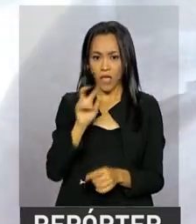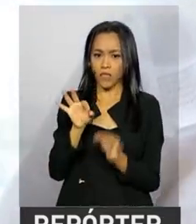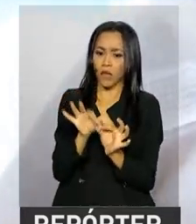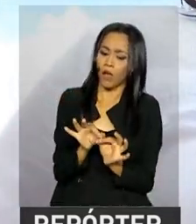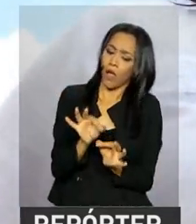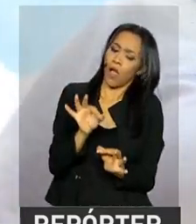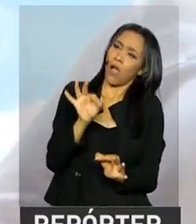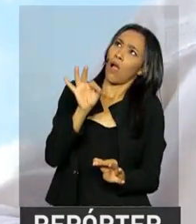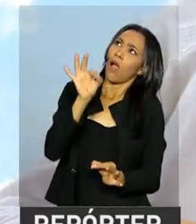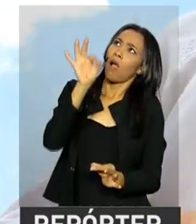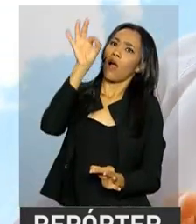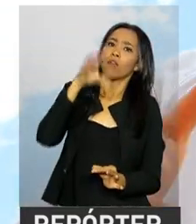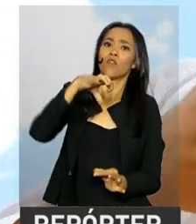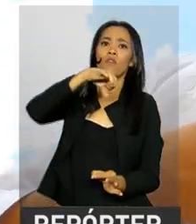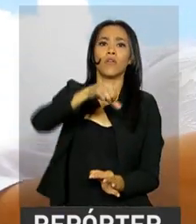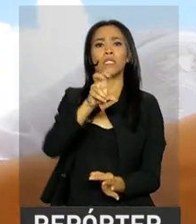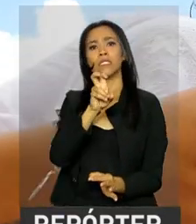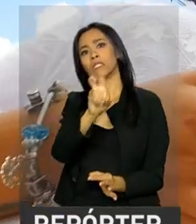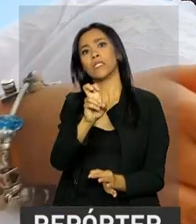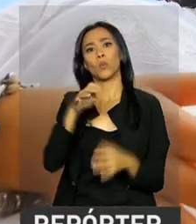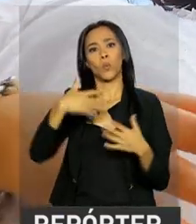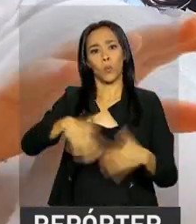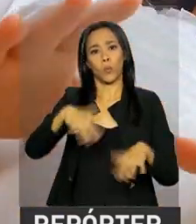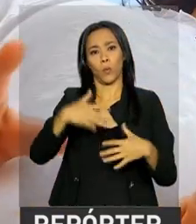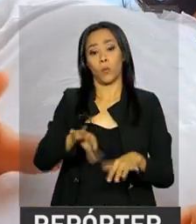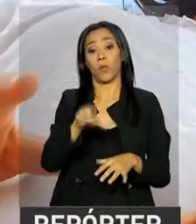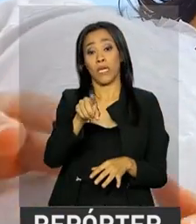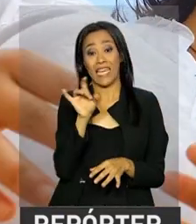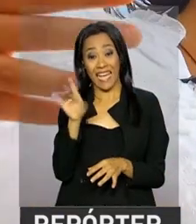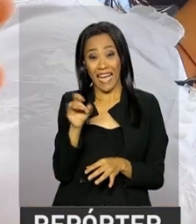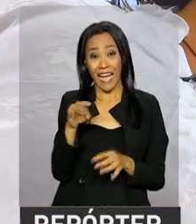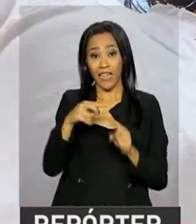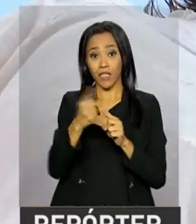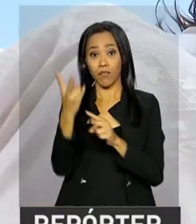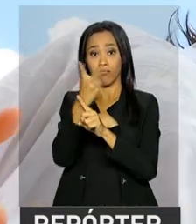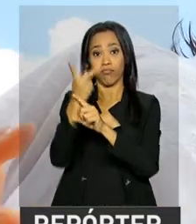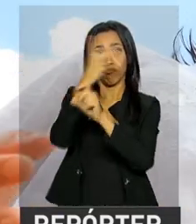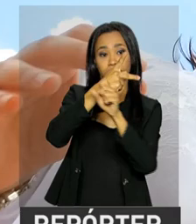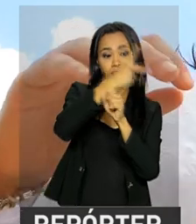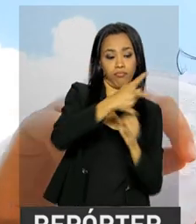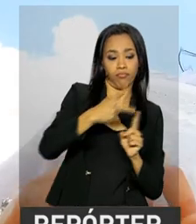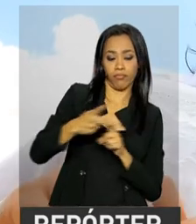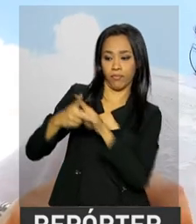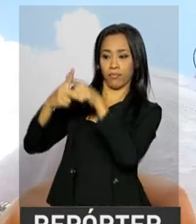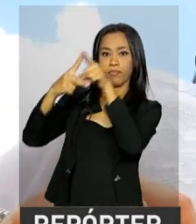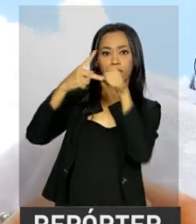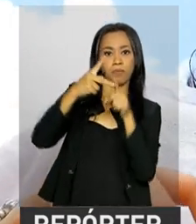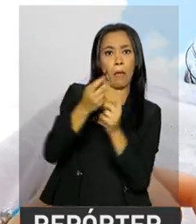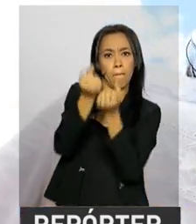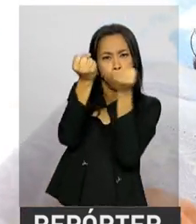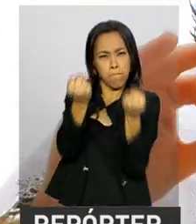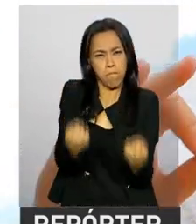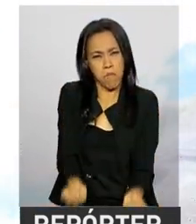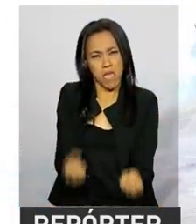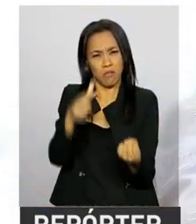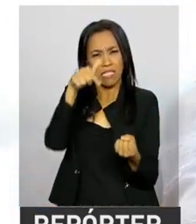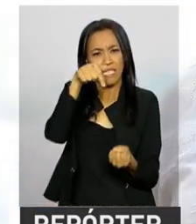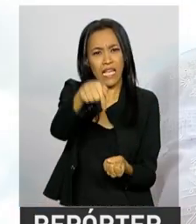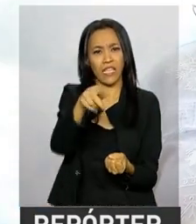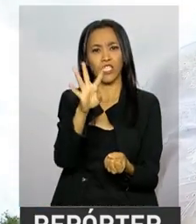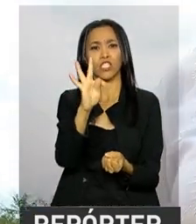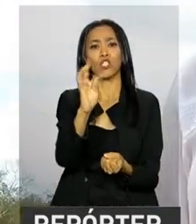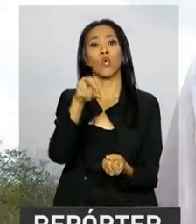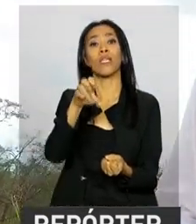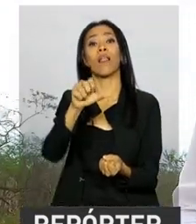tem 95 metros de altura. E cada uma das pás pesa cerca de 7 toneladas. O vento está movimentando 21